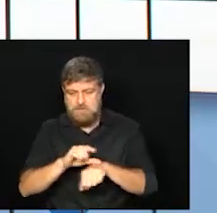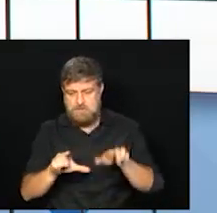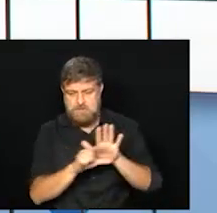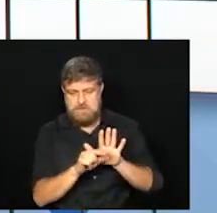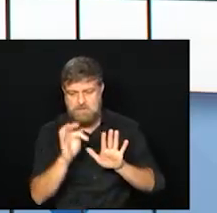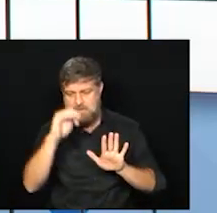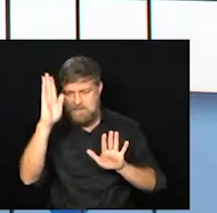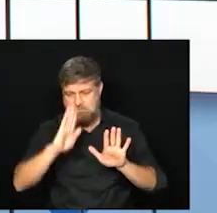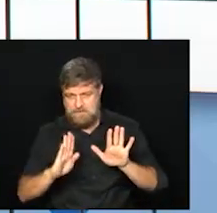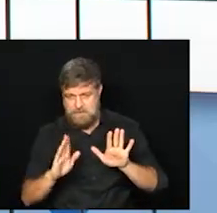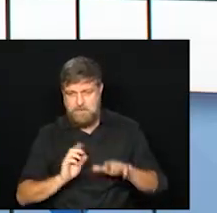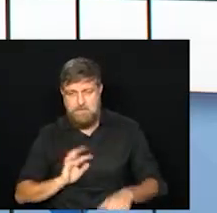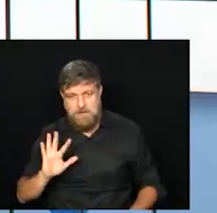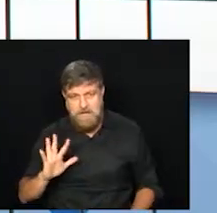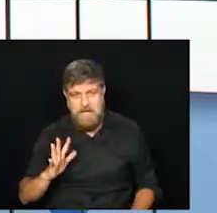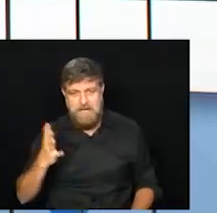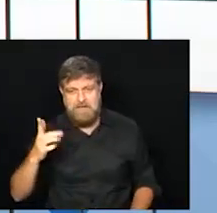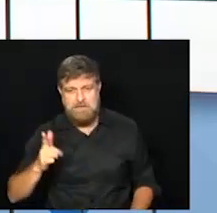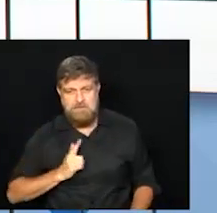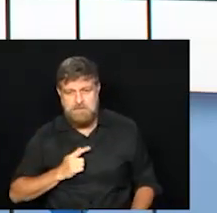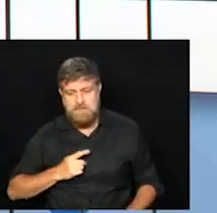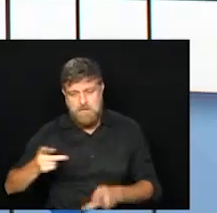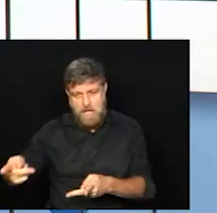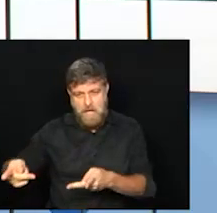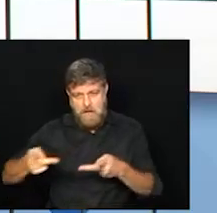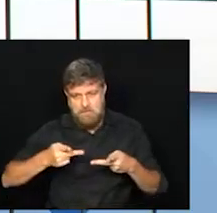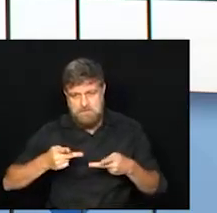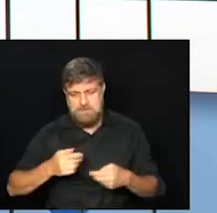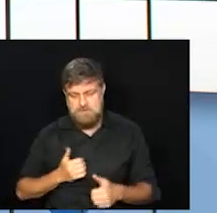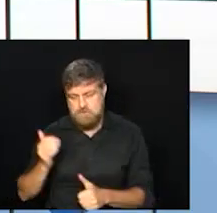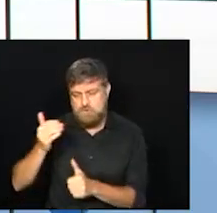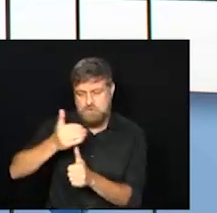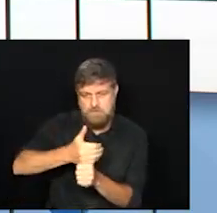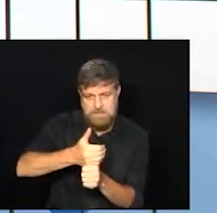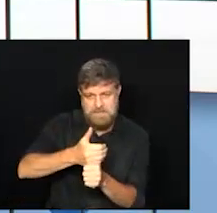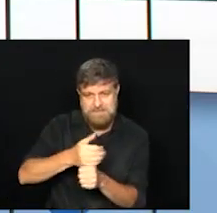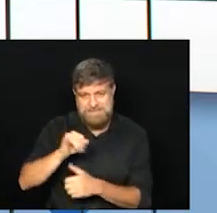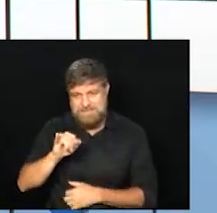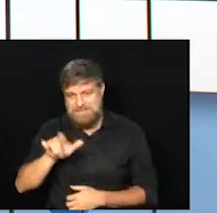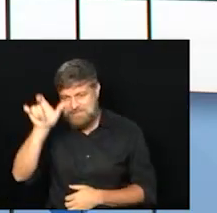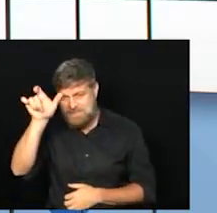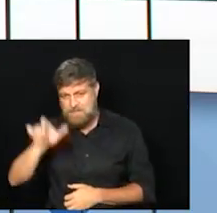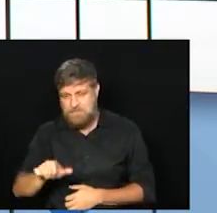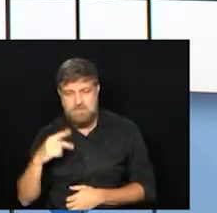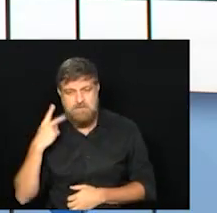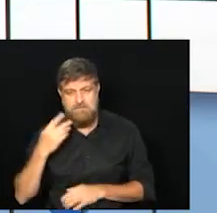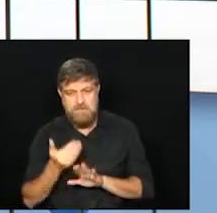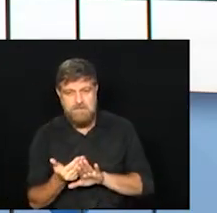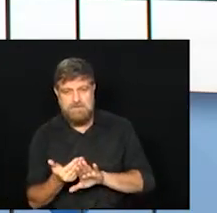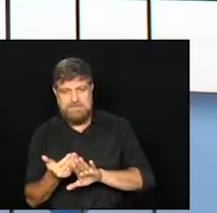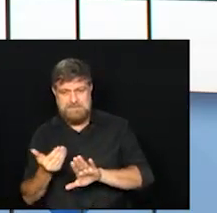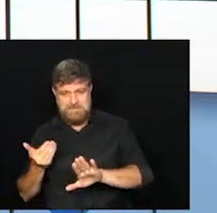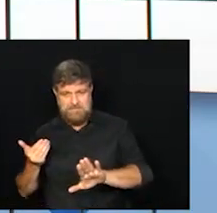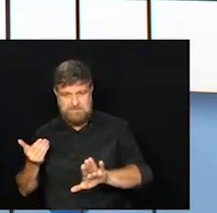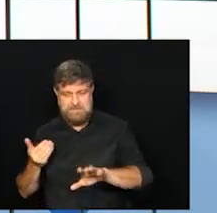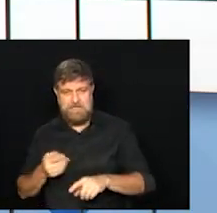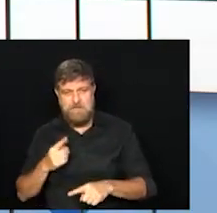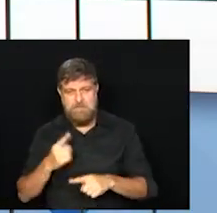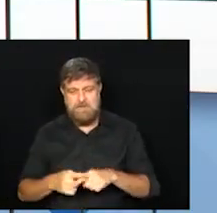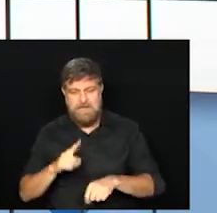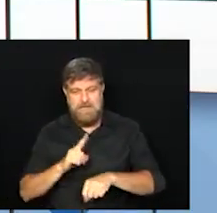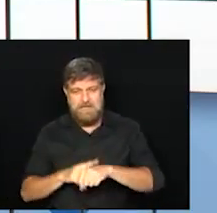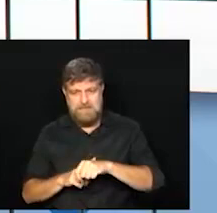Federal, estabelecendo a convocação de suplente em caso de licença do vereador titular por